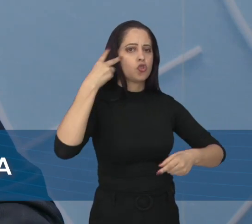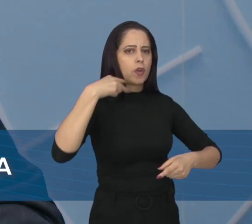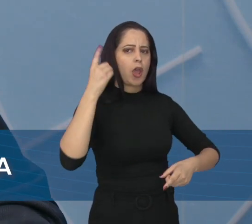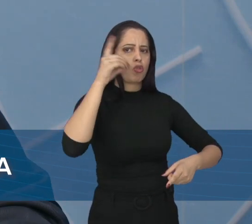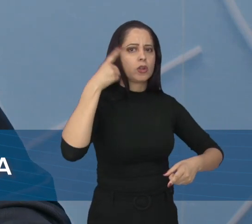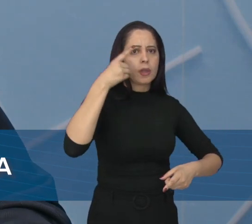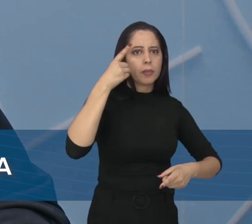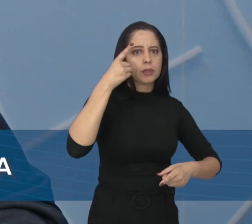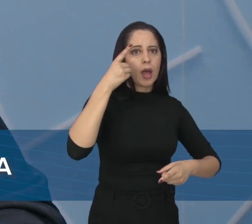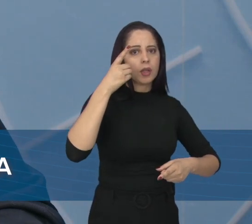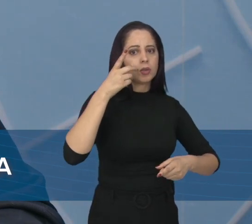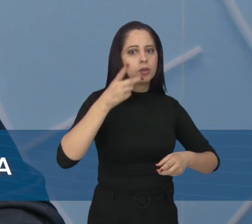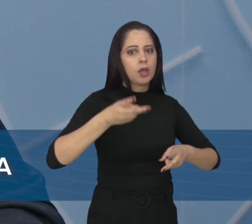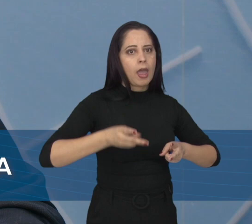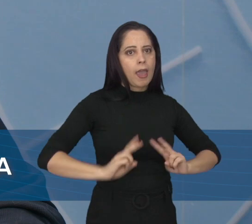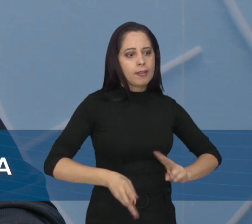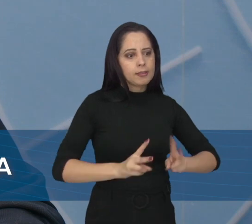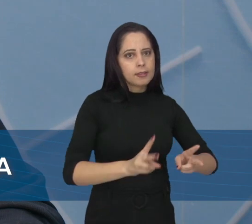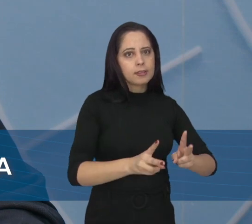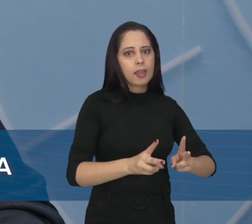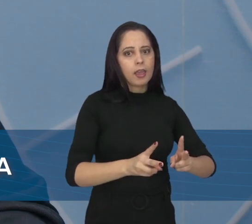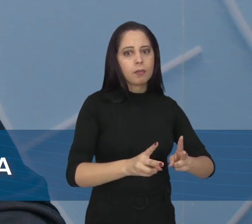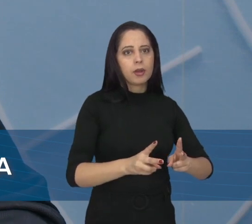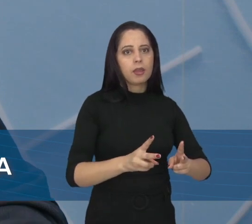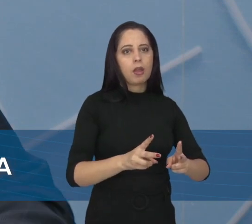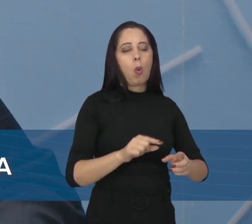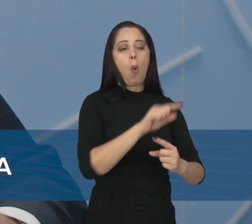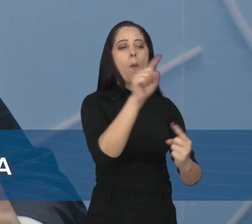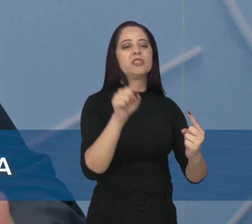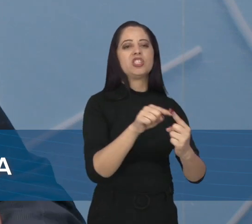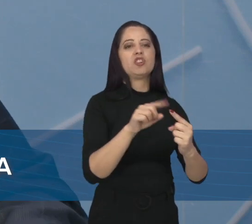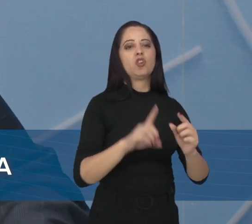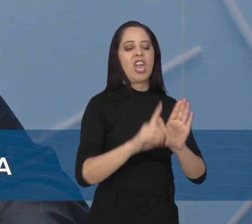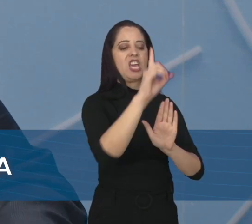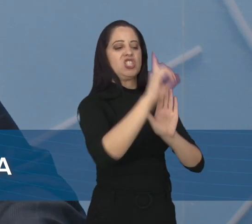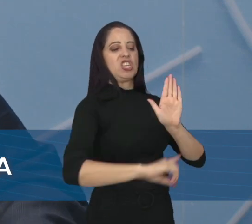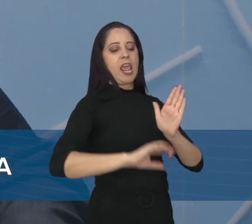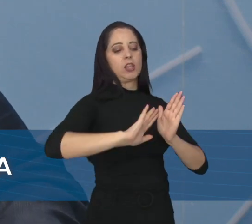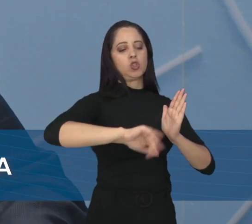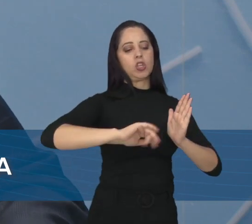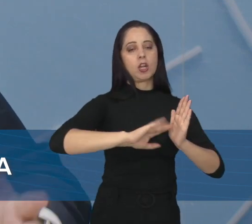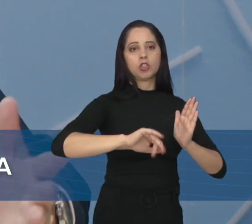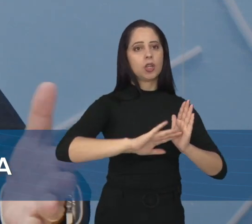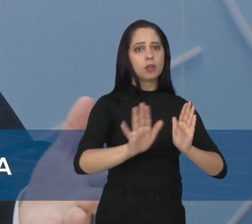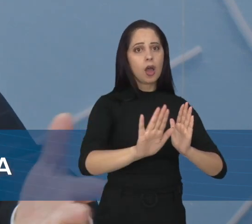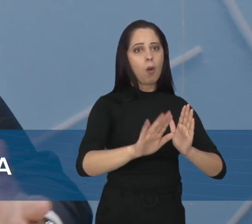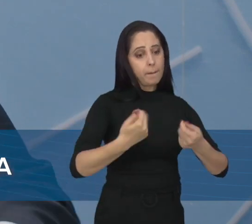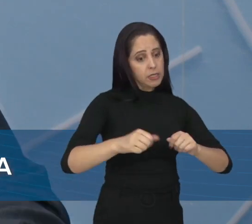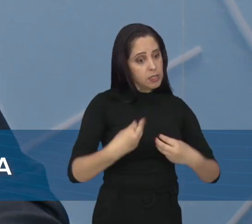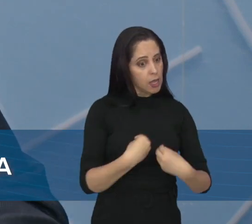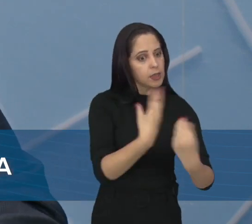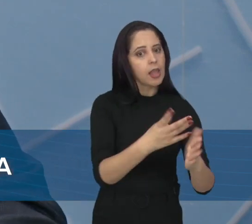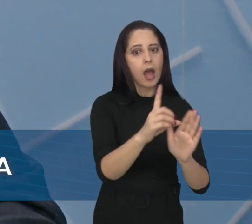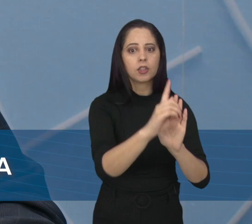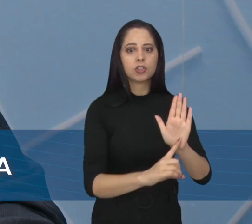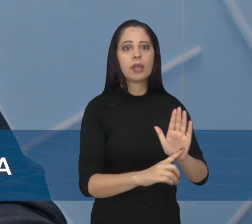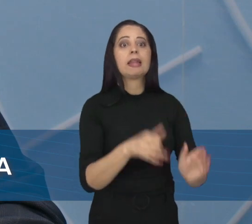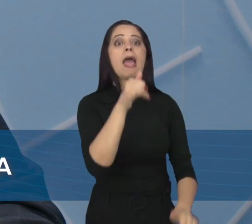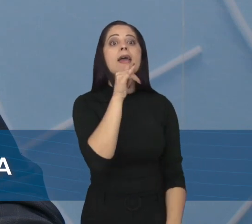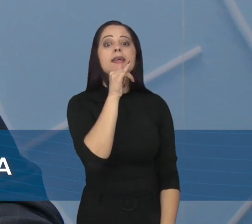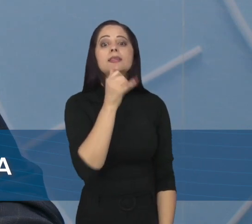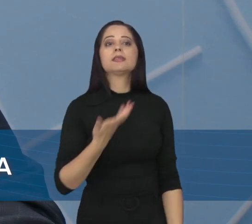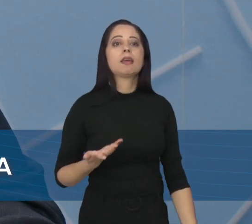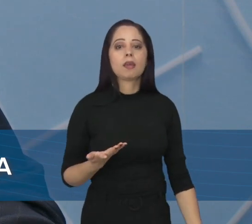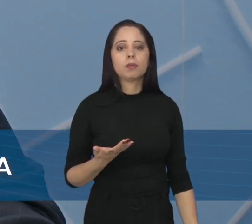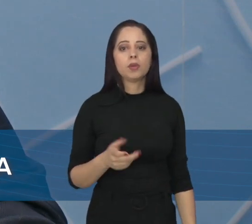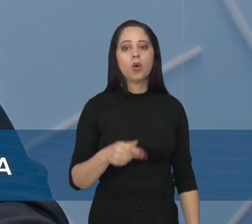em impedir direitos e não trazer os direitos da forma como diz o Padre